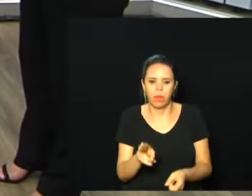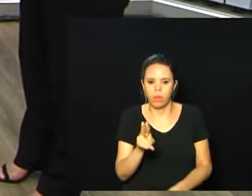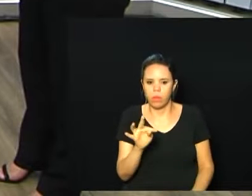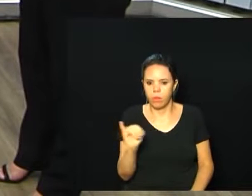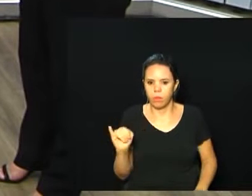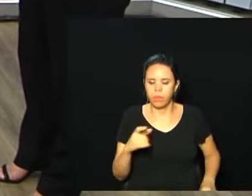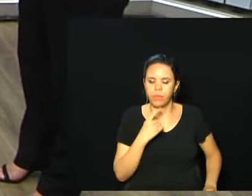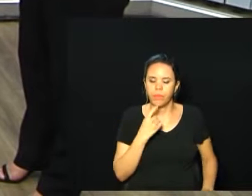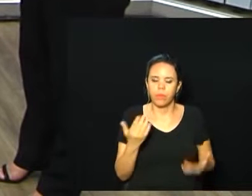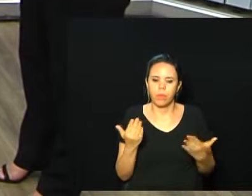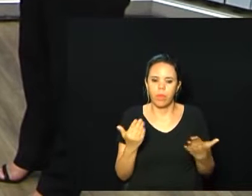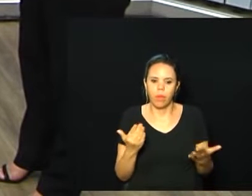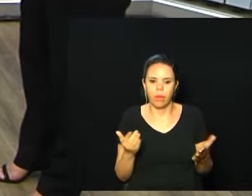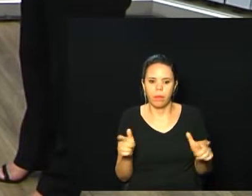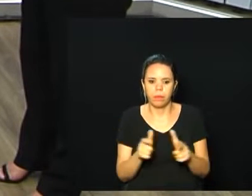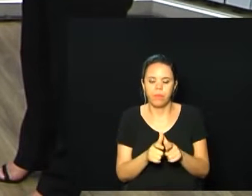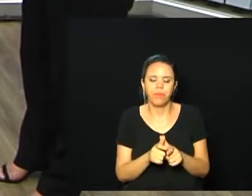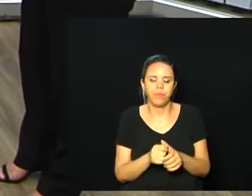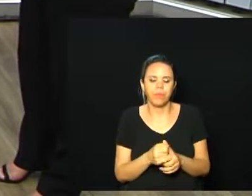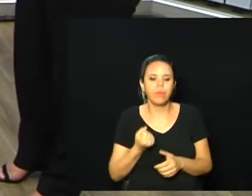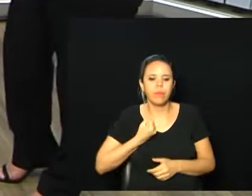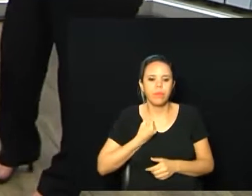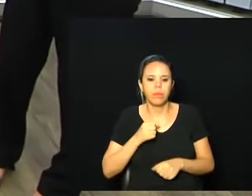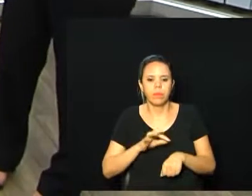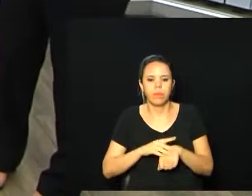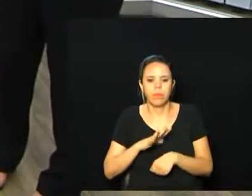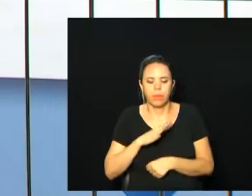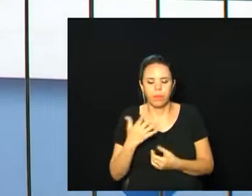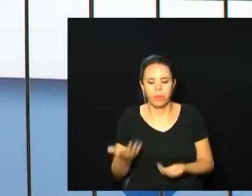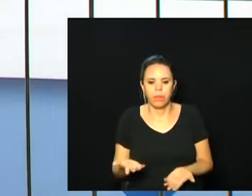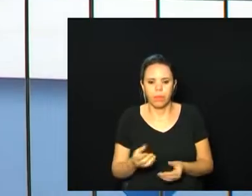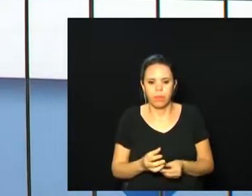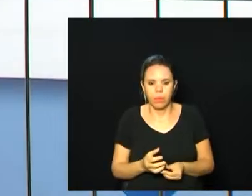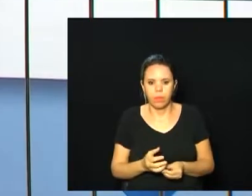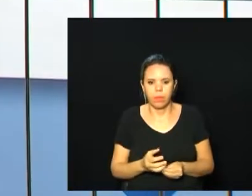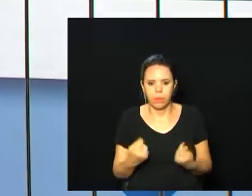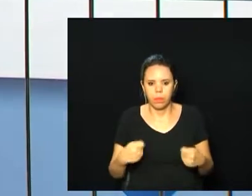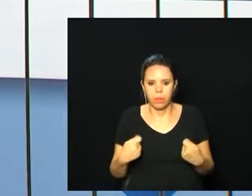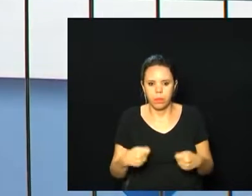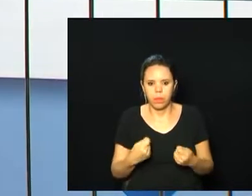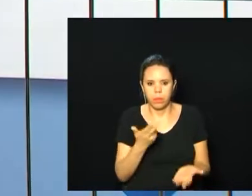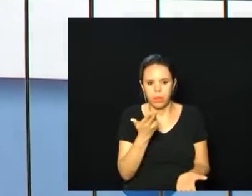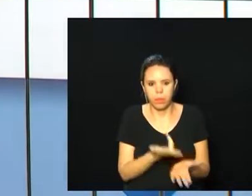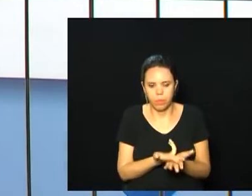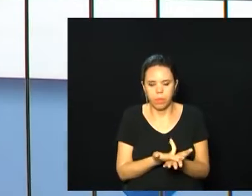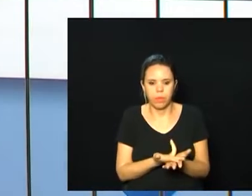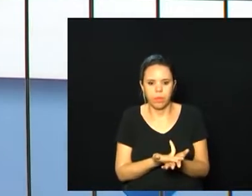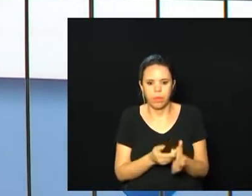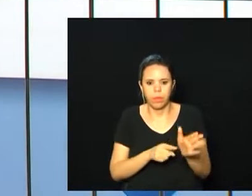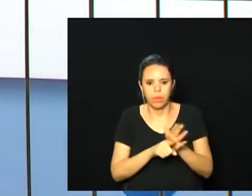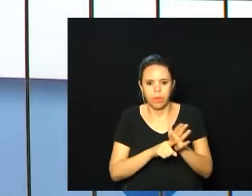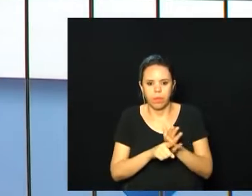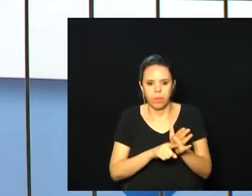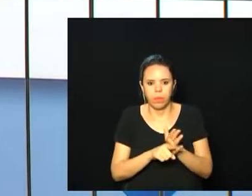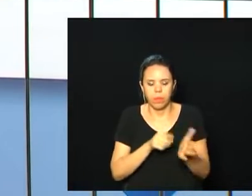Covid, conforme também vai reduzindo o número de casos na cidade e a necessidade de internação. E de acordo com o